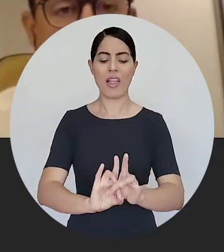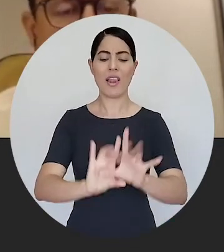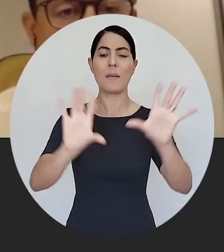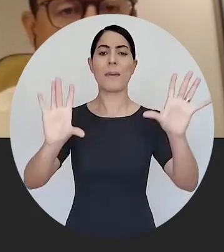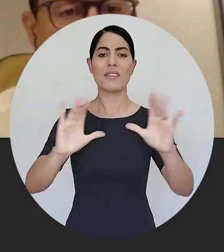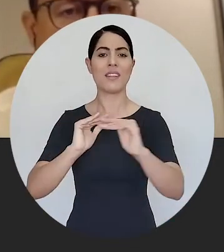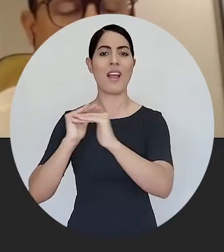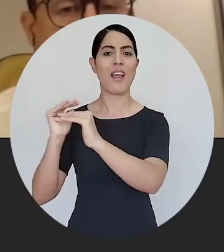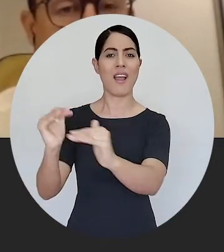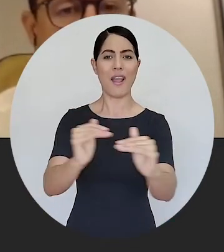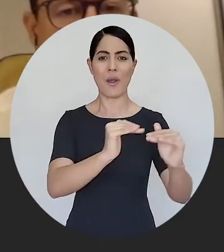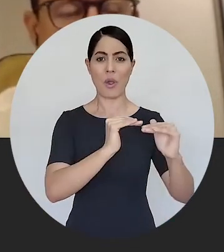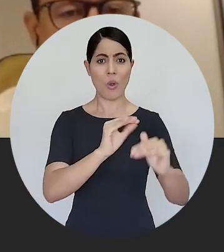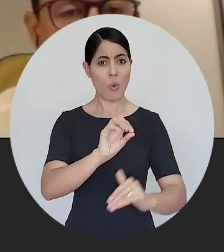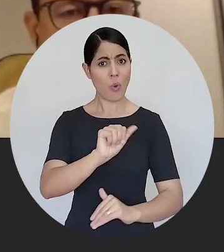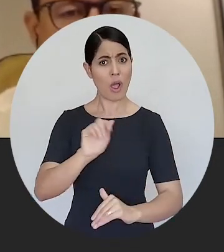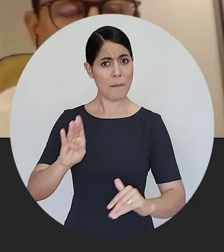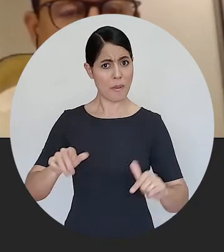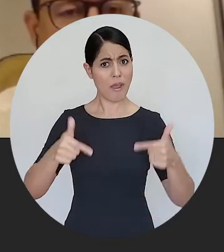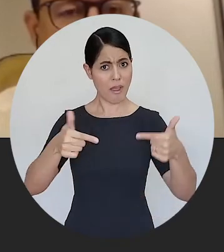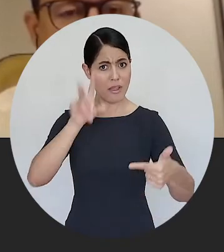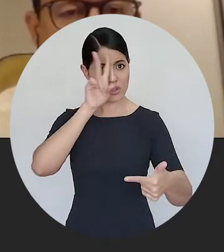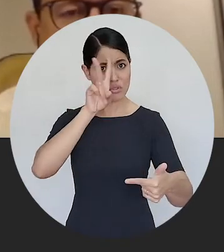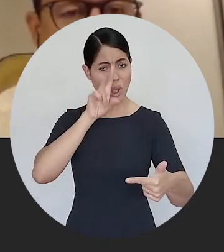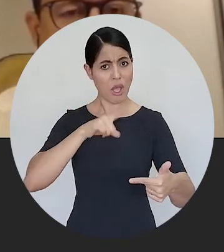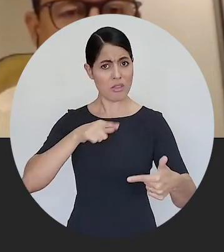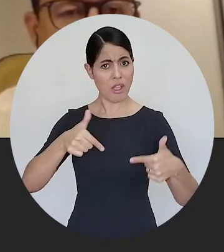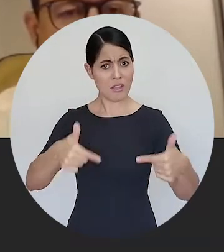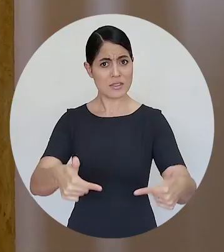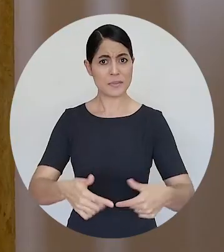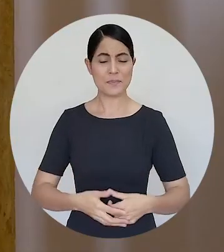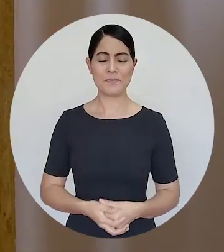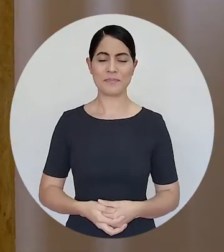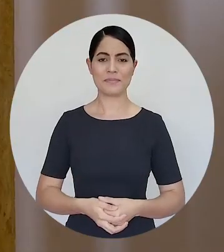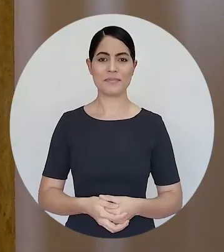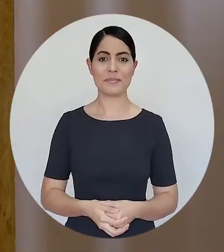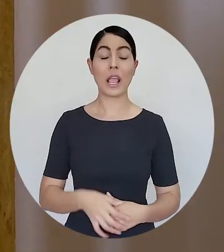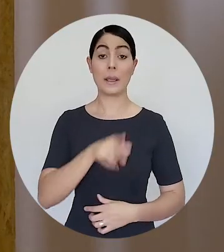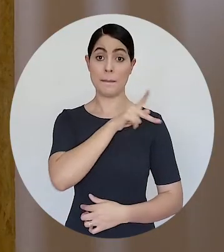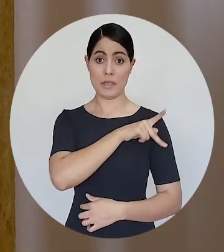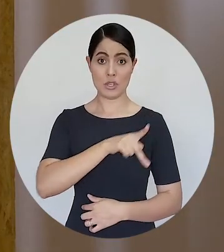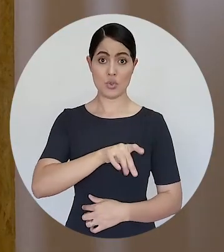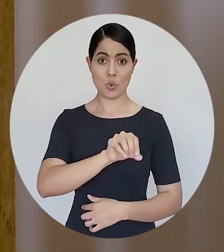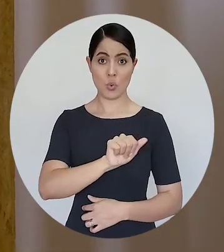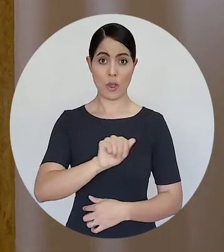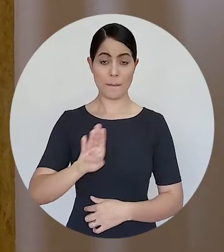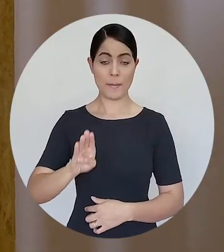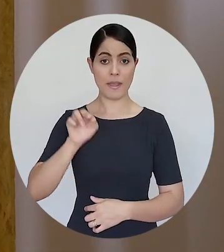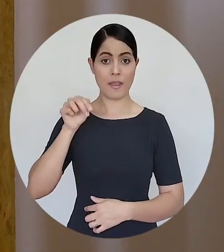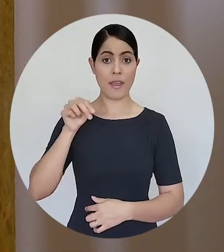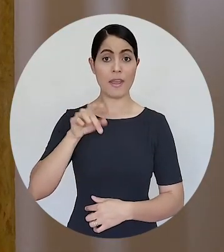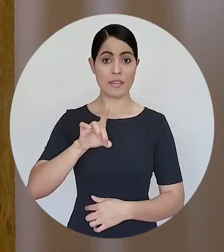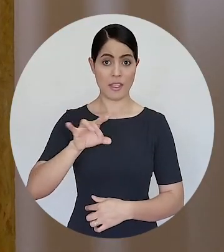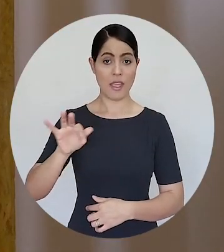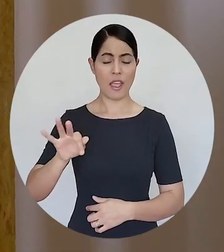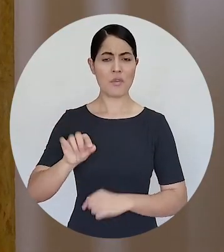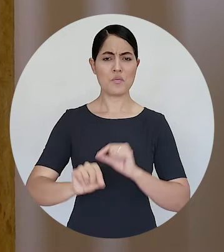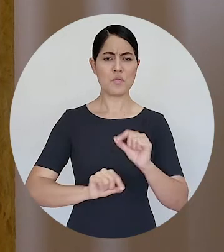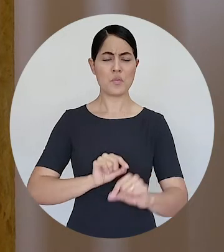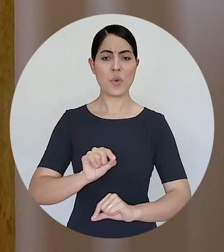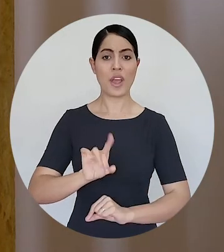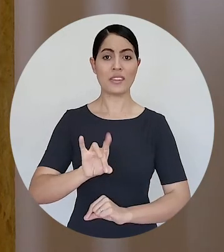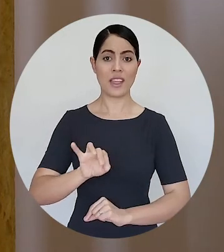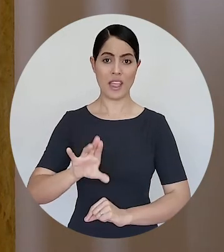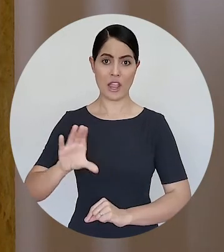na igualdade. É isso que a Ordem tem feito historicamente. O presidente da OAB-DF, Délio Lins Silva